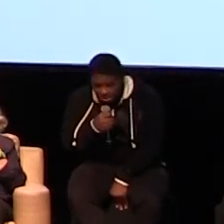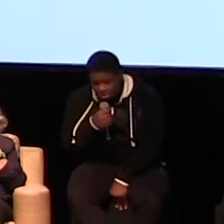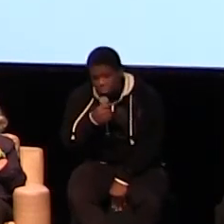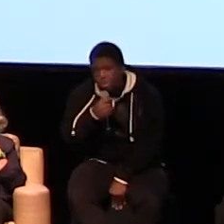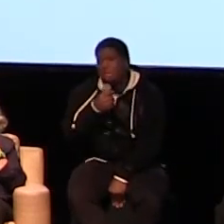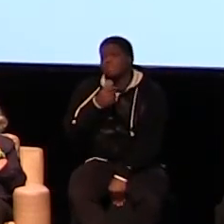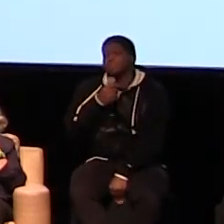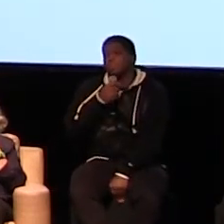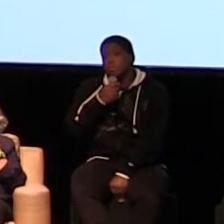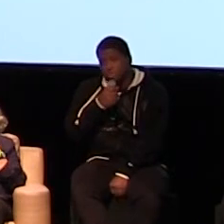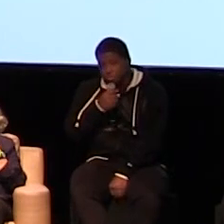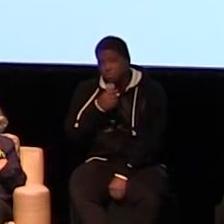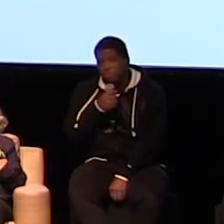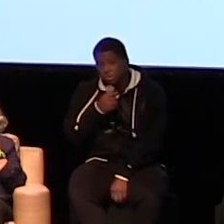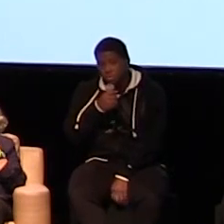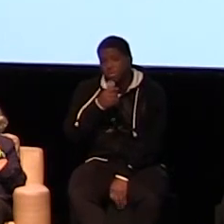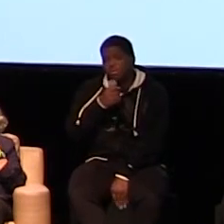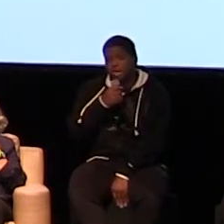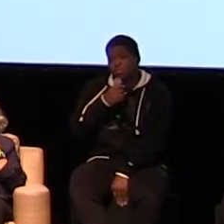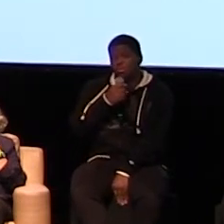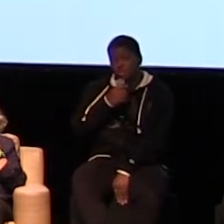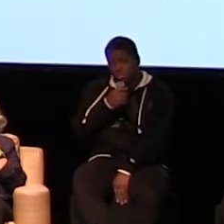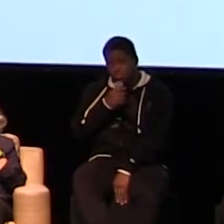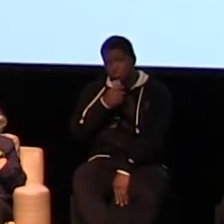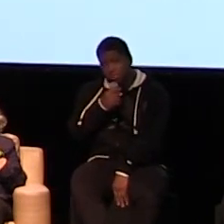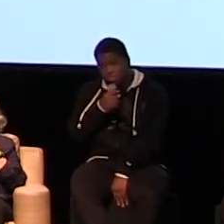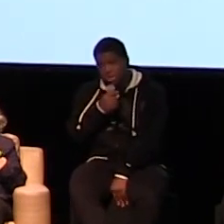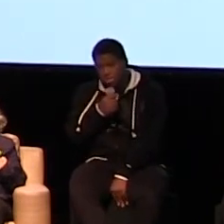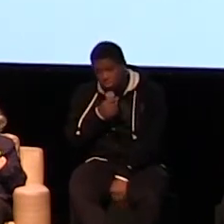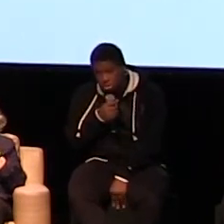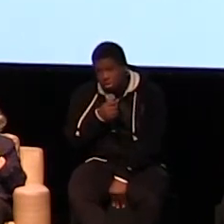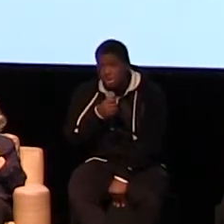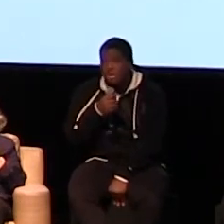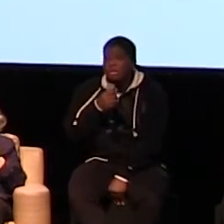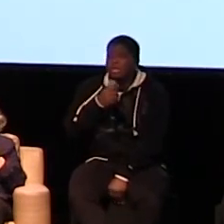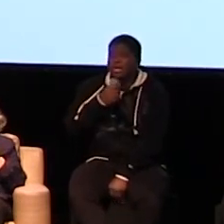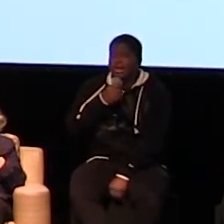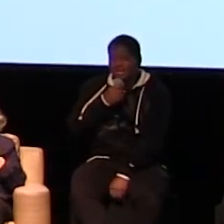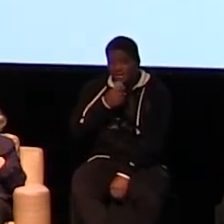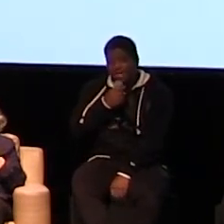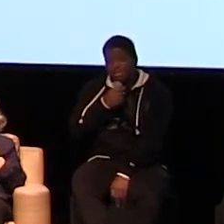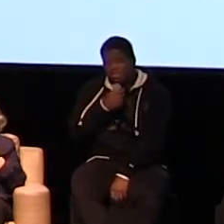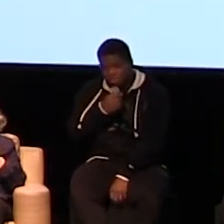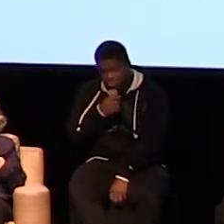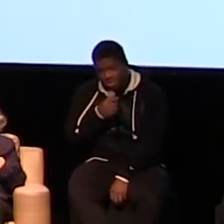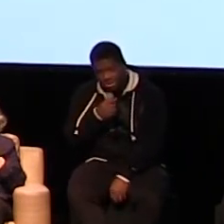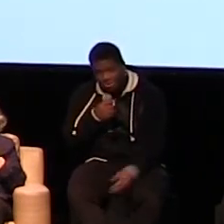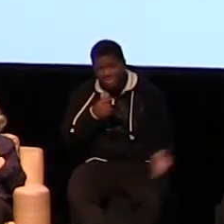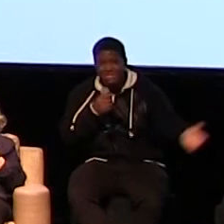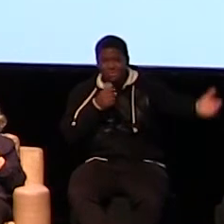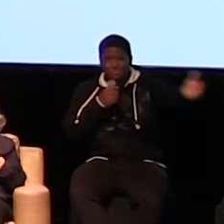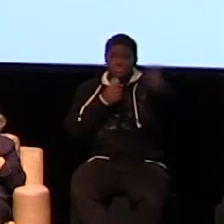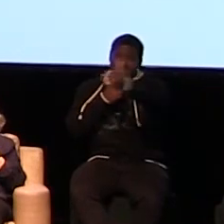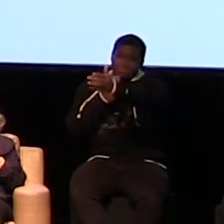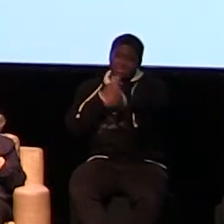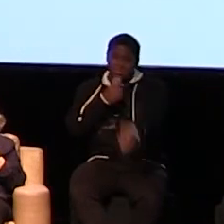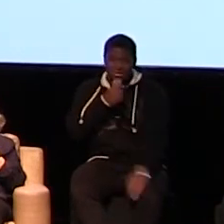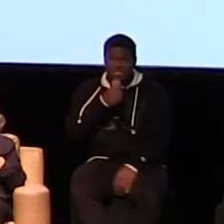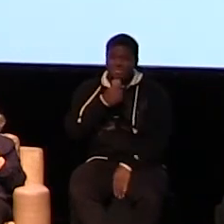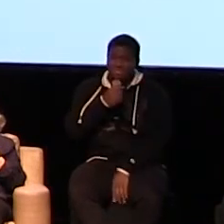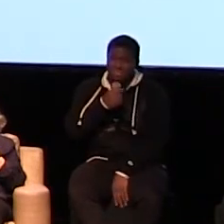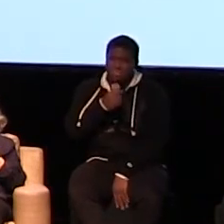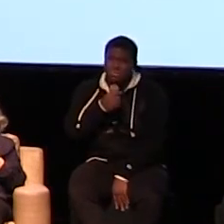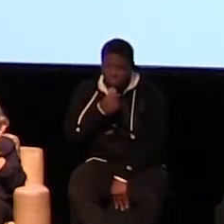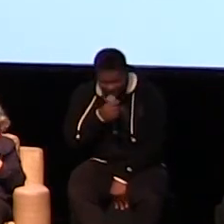a diretora e os professores me ajudaram muito, muito mesmo. E, graças a Deus, eu estou aqui hoje com muitas